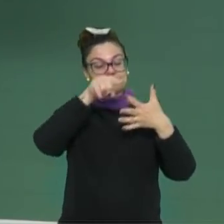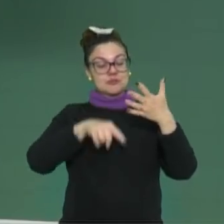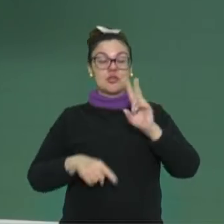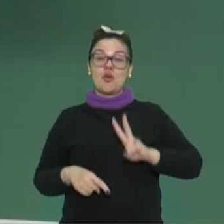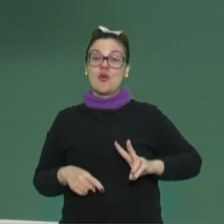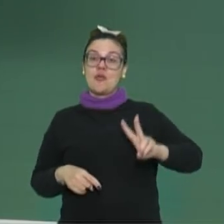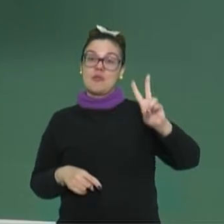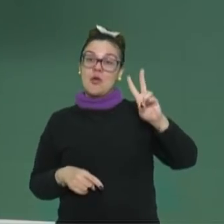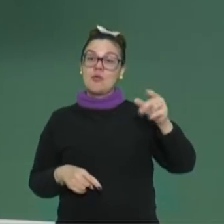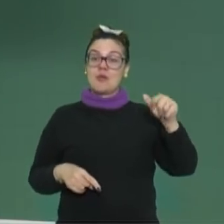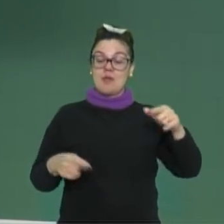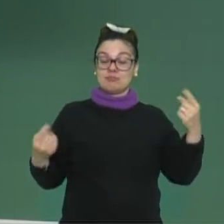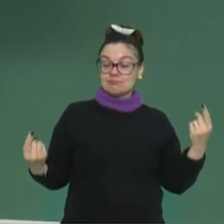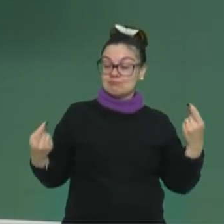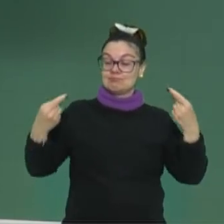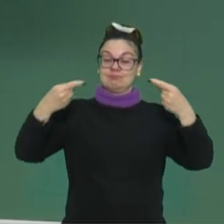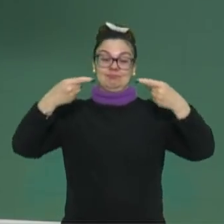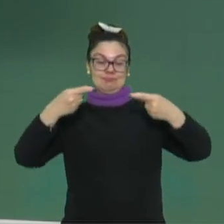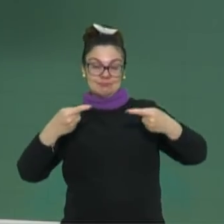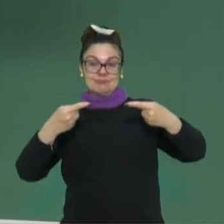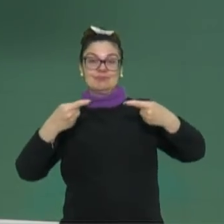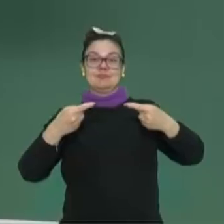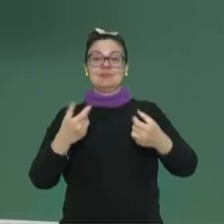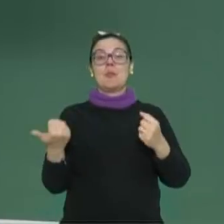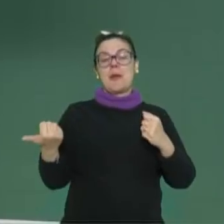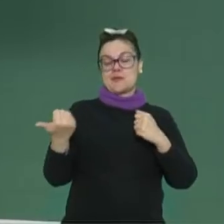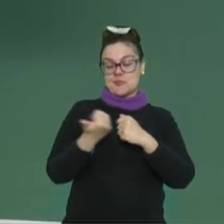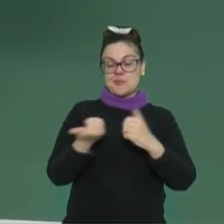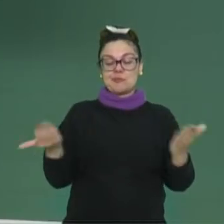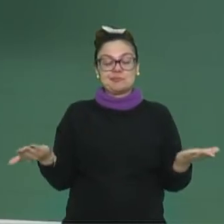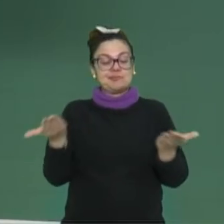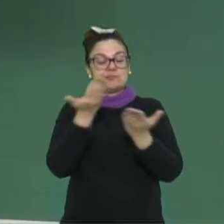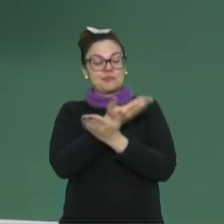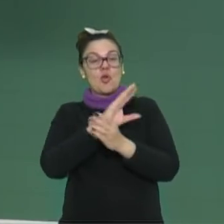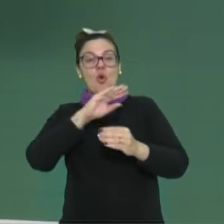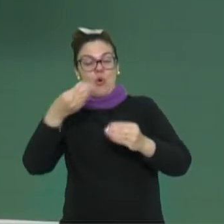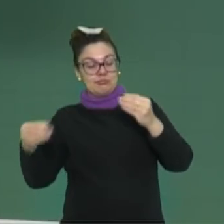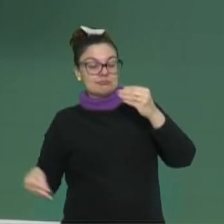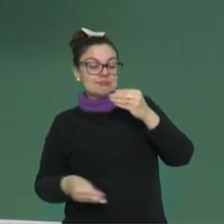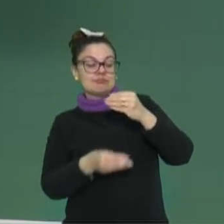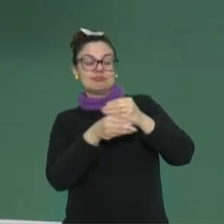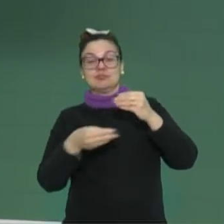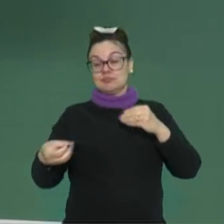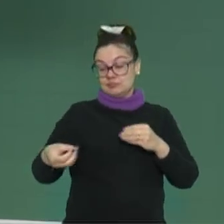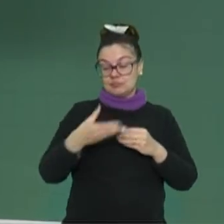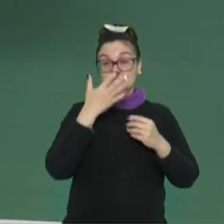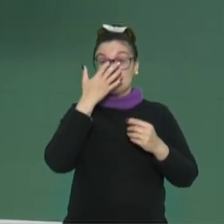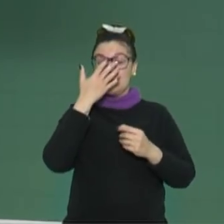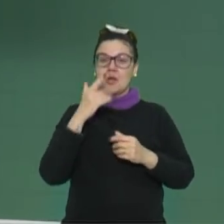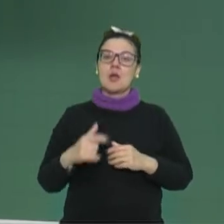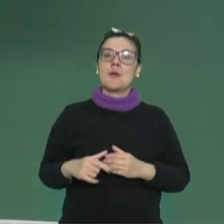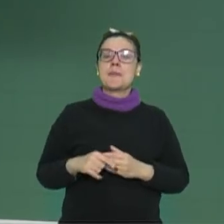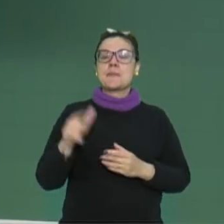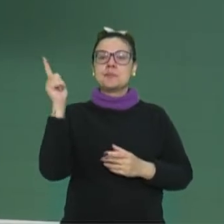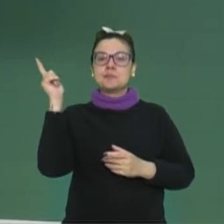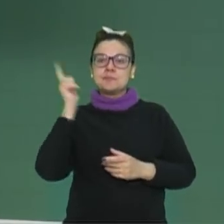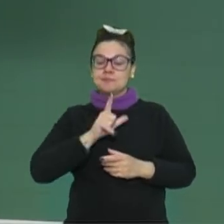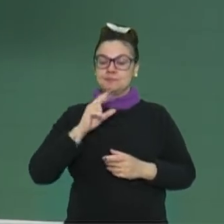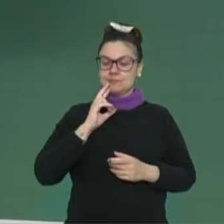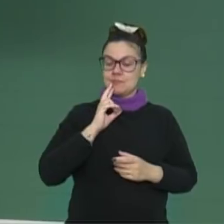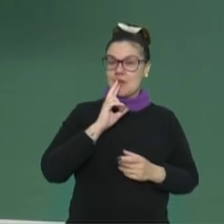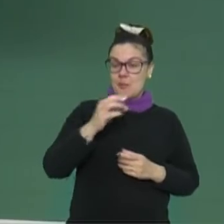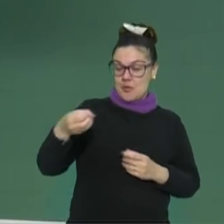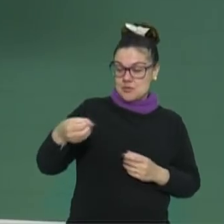que seriam contrapostos a esses, seriam substituições ou até mesmo evoluções daquilo, para que essas respostas